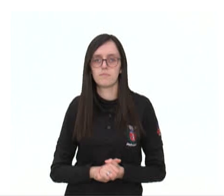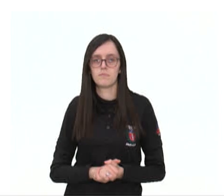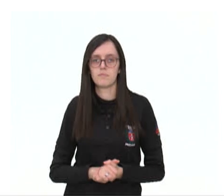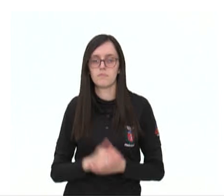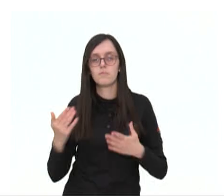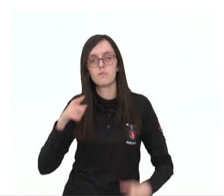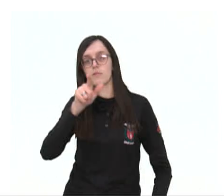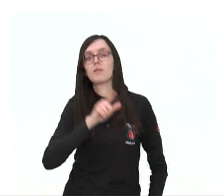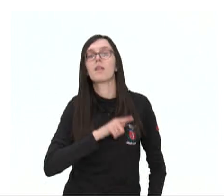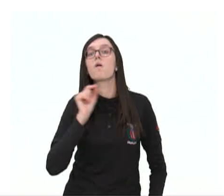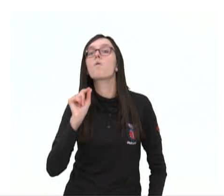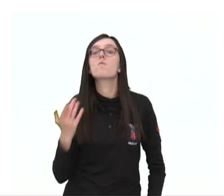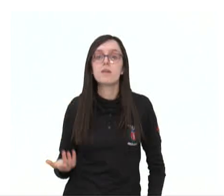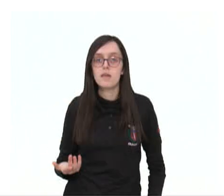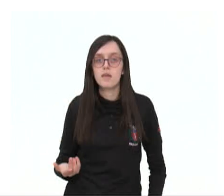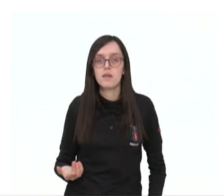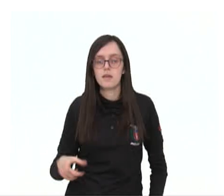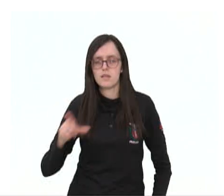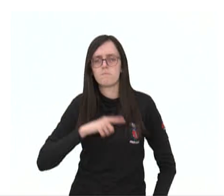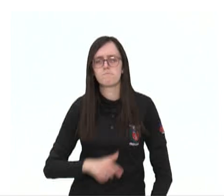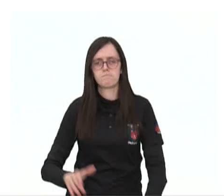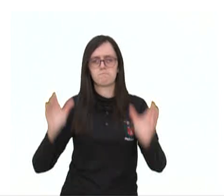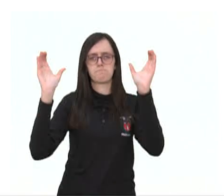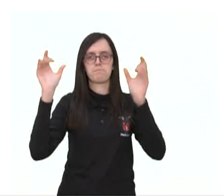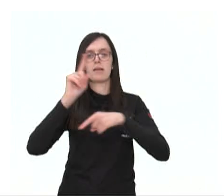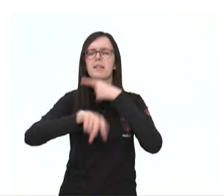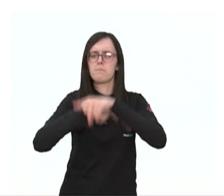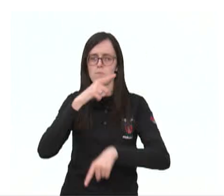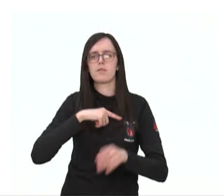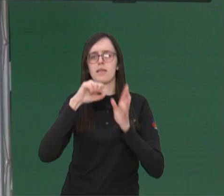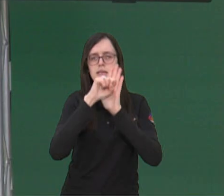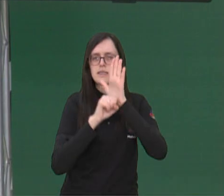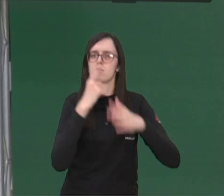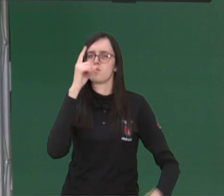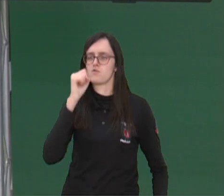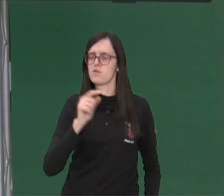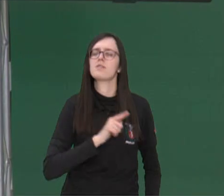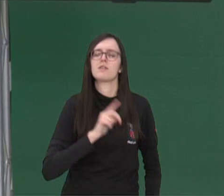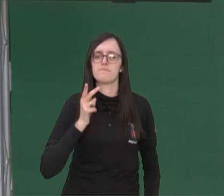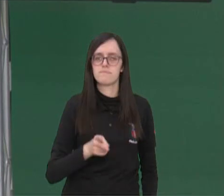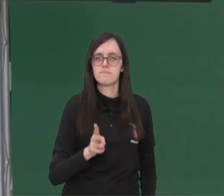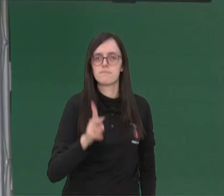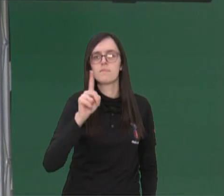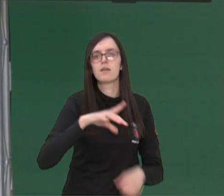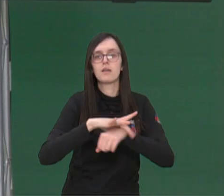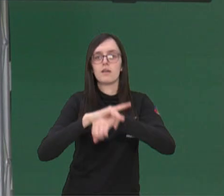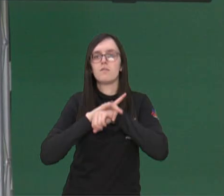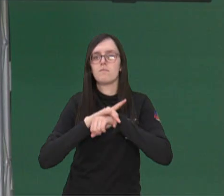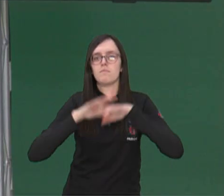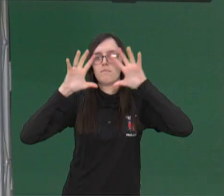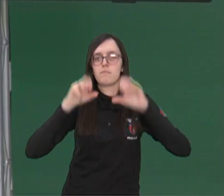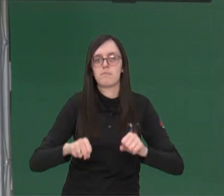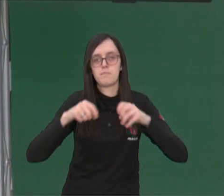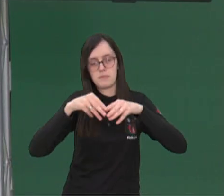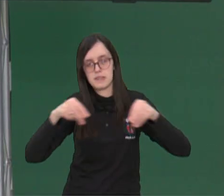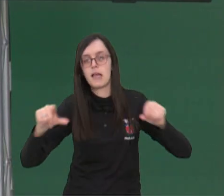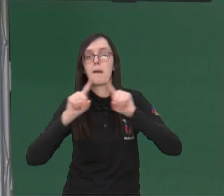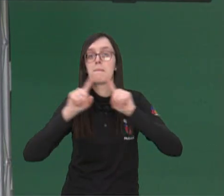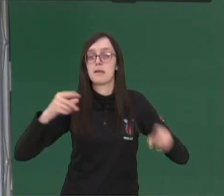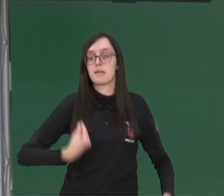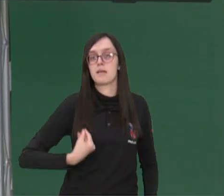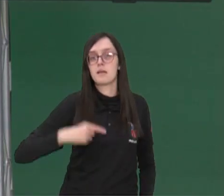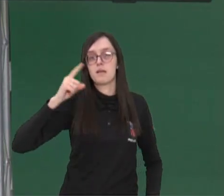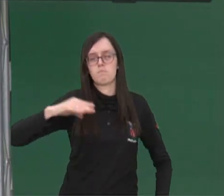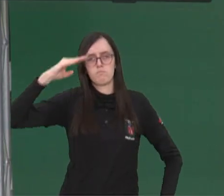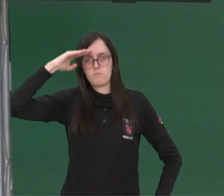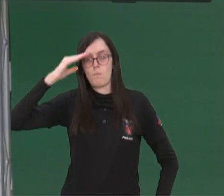Então você tem fortes que vêm ainda depois, já no século XVIII, continuando a garantia dessa posse dessa terra, mas a presença